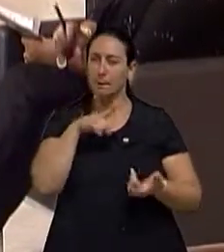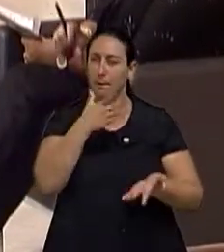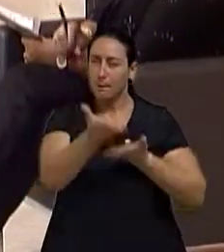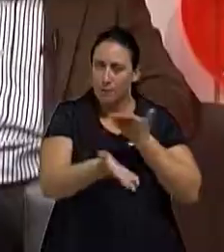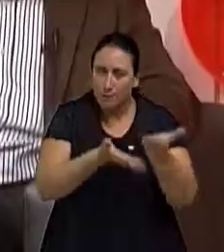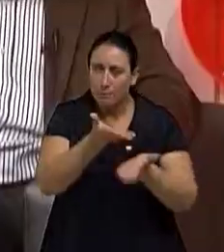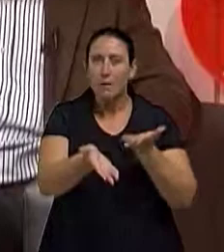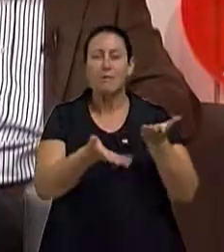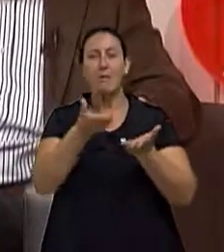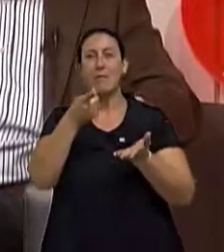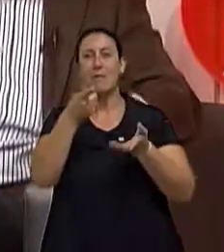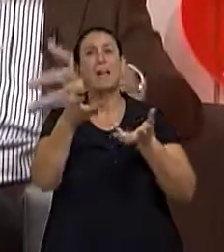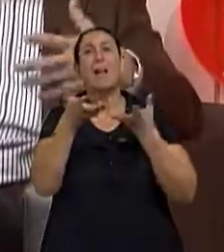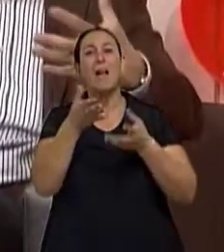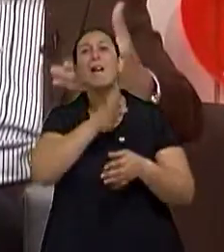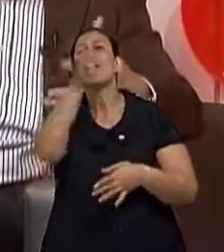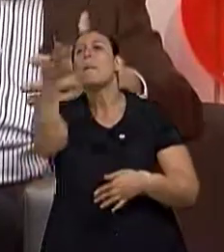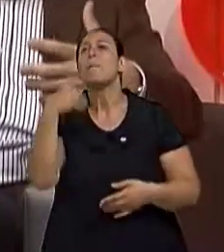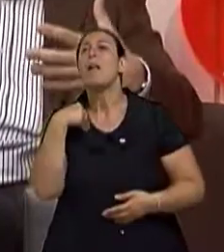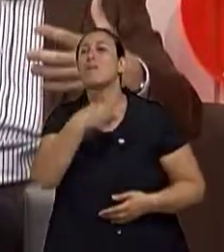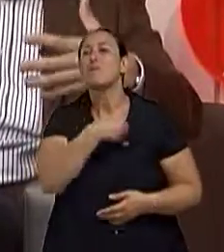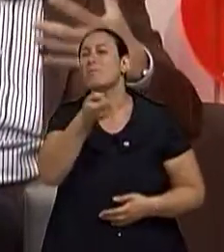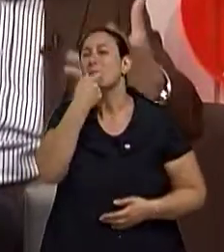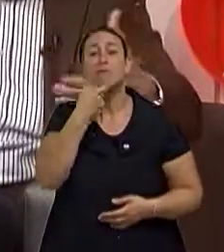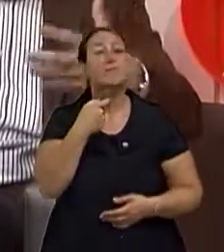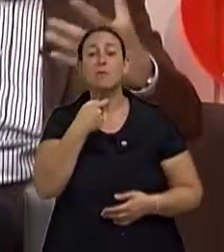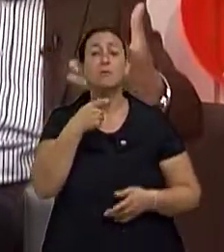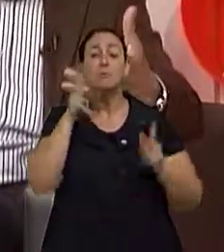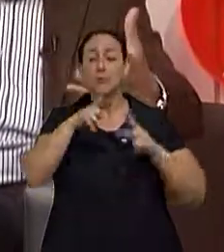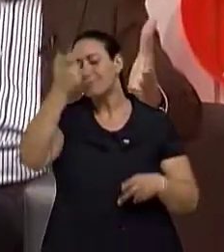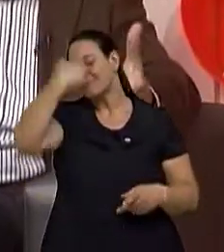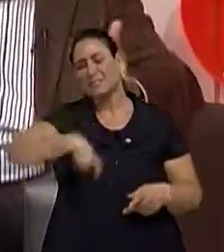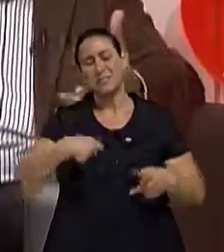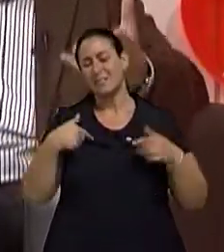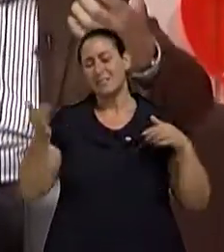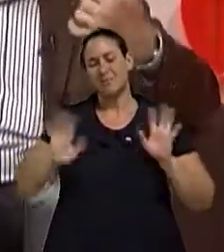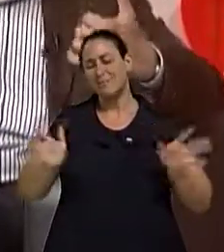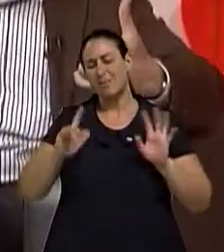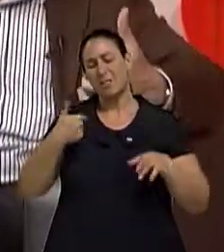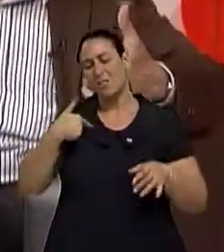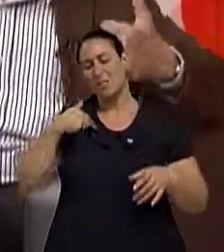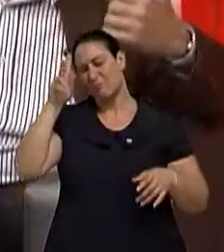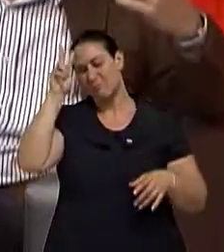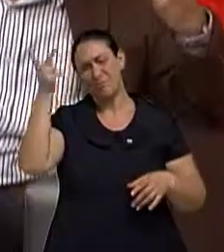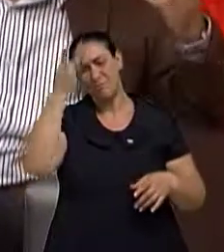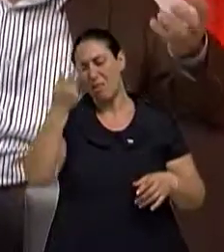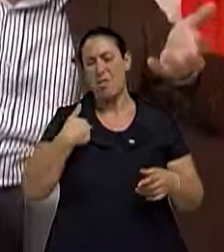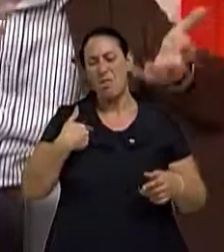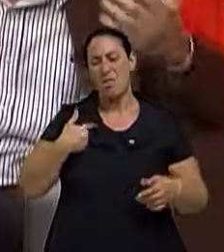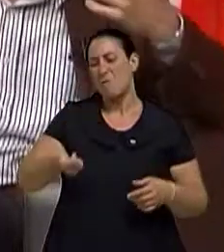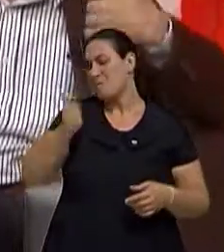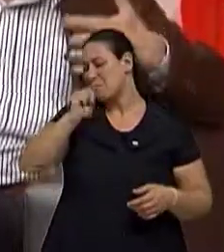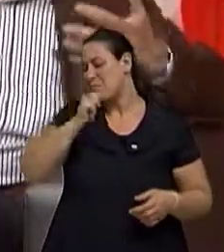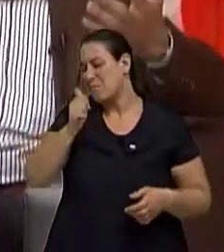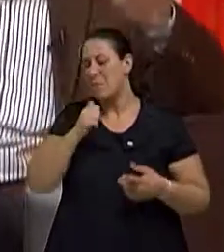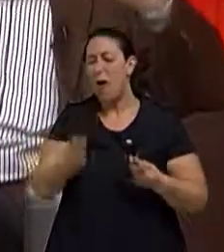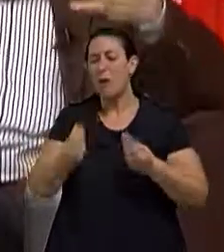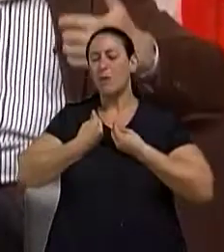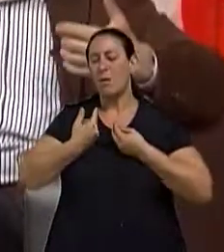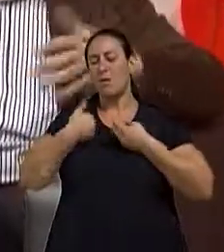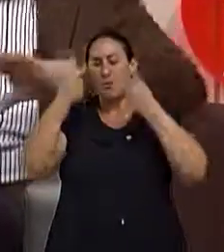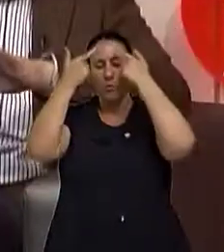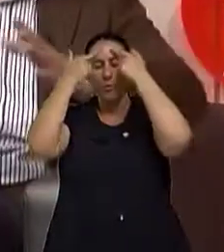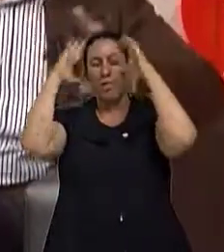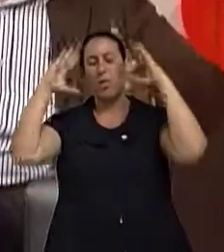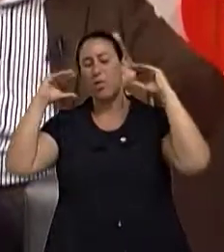e te medicar, né, as pessoas acabam buscando saídas alternativas, no sentido de tentar se anestesiar, no sentido de tentar aplacar as